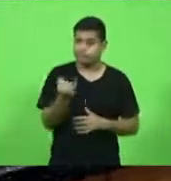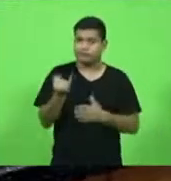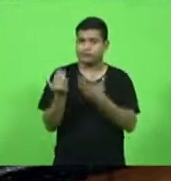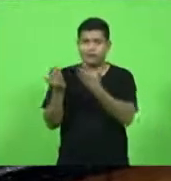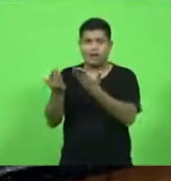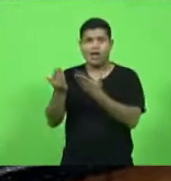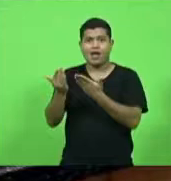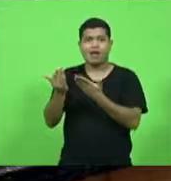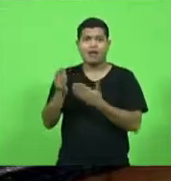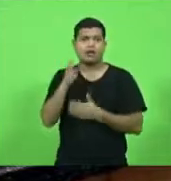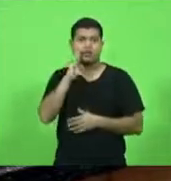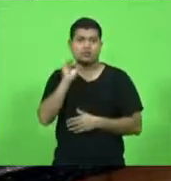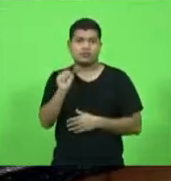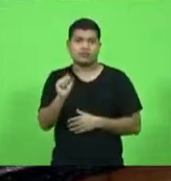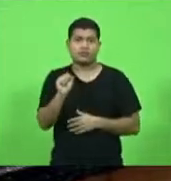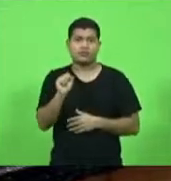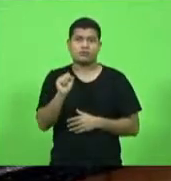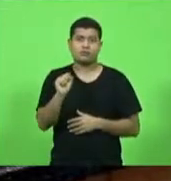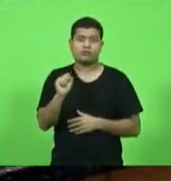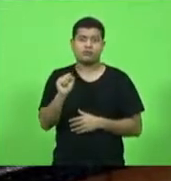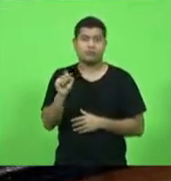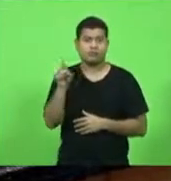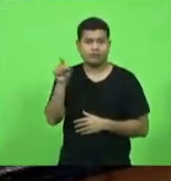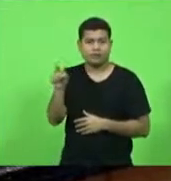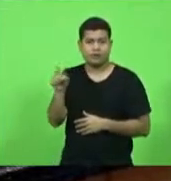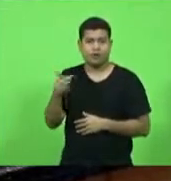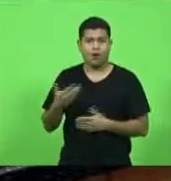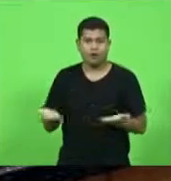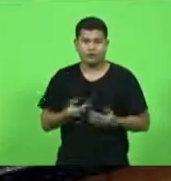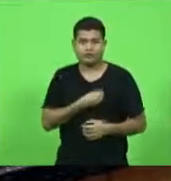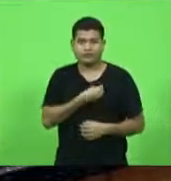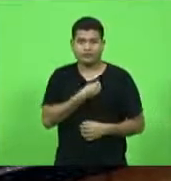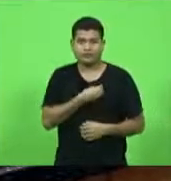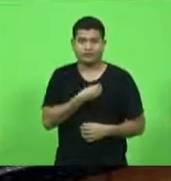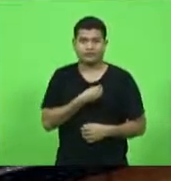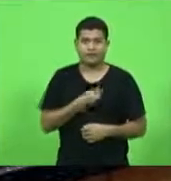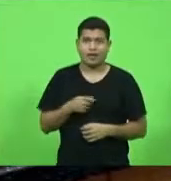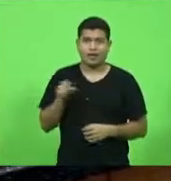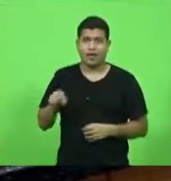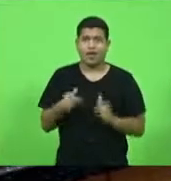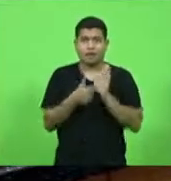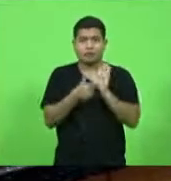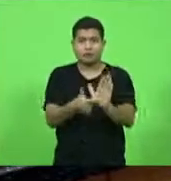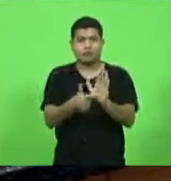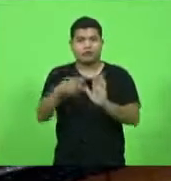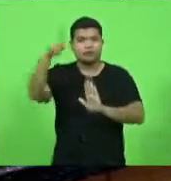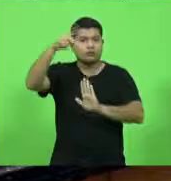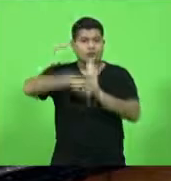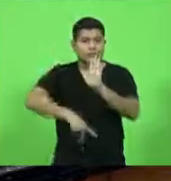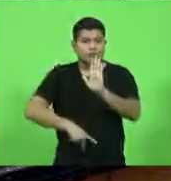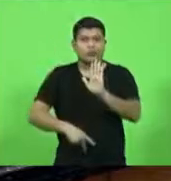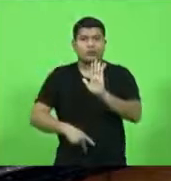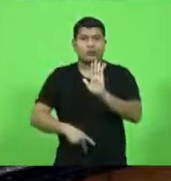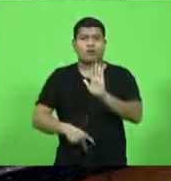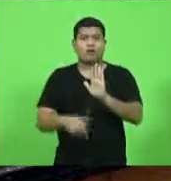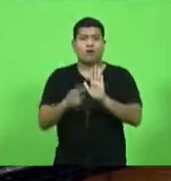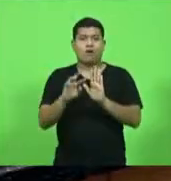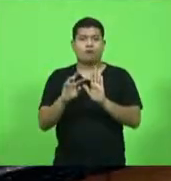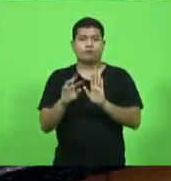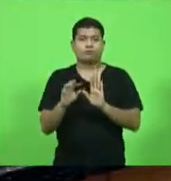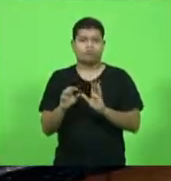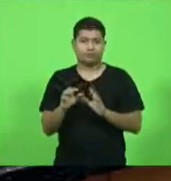aqui dentro do parlamento e vou utilizar ele como exemplo. O deputado Bruno apresentou um projeto do homeschooling.